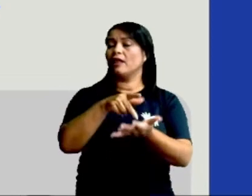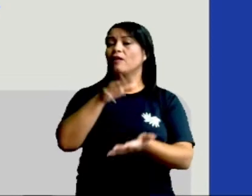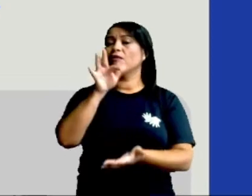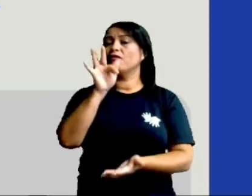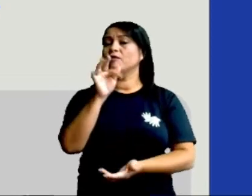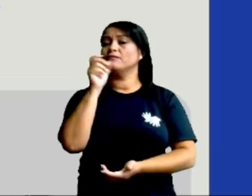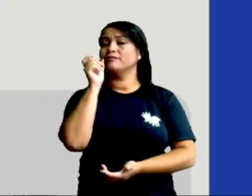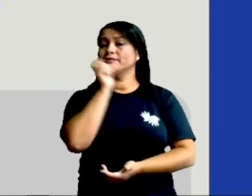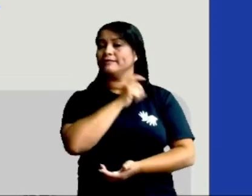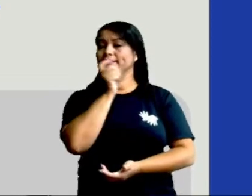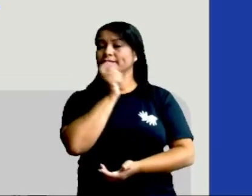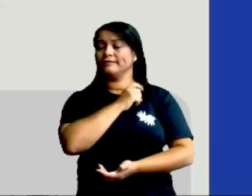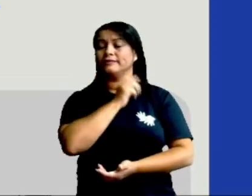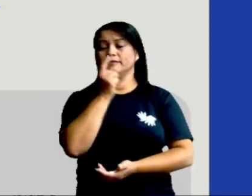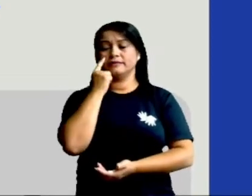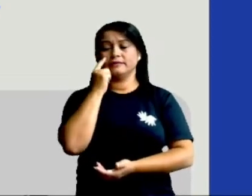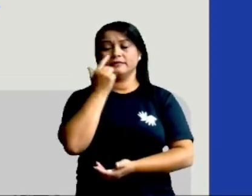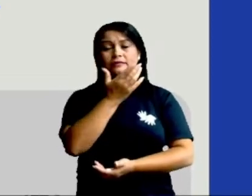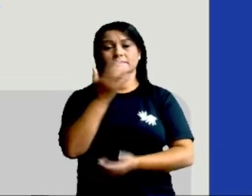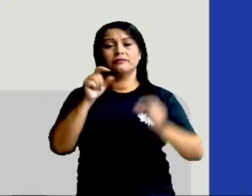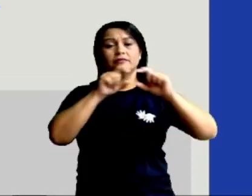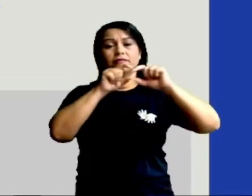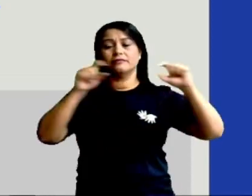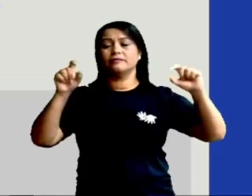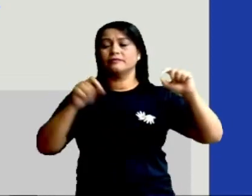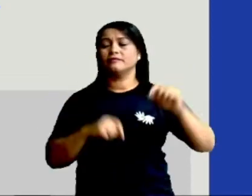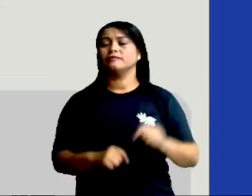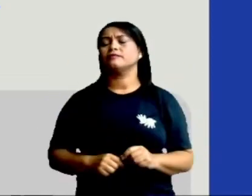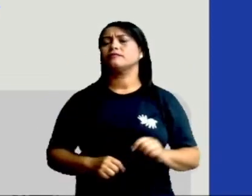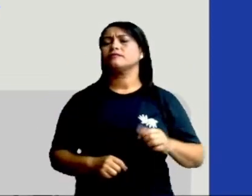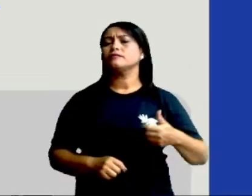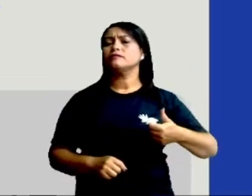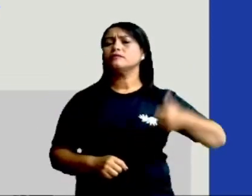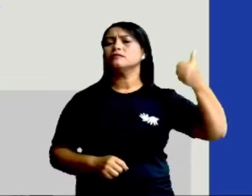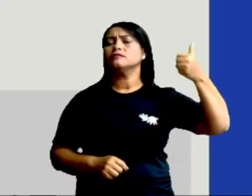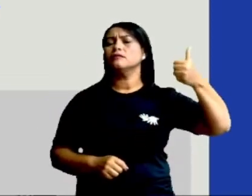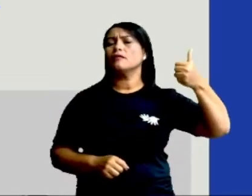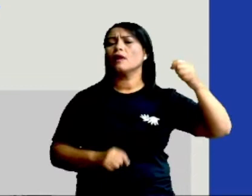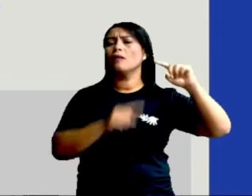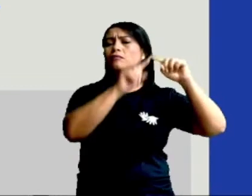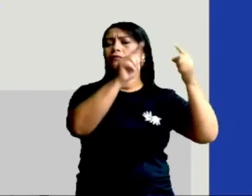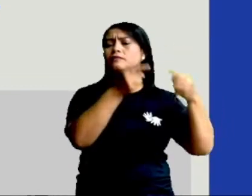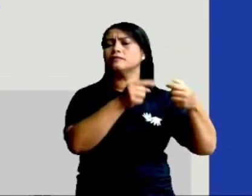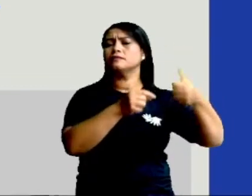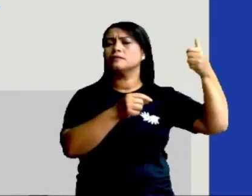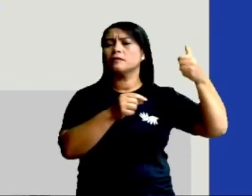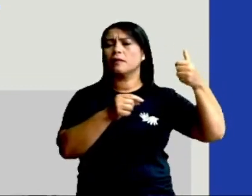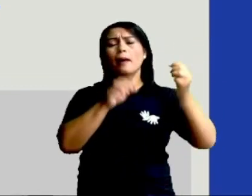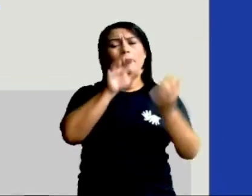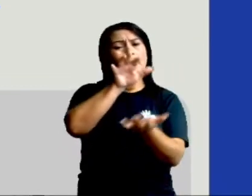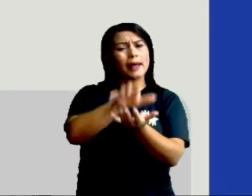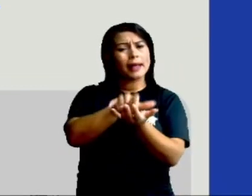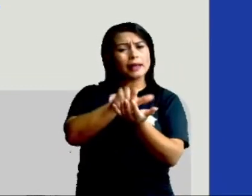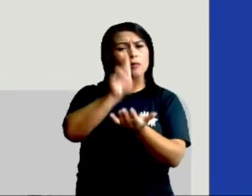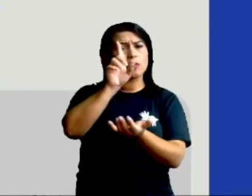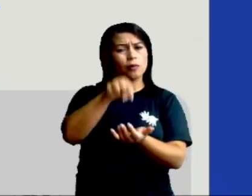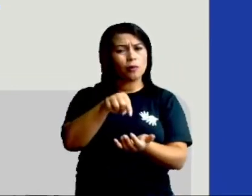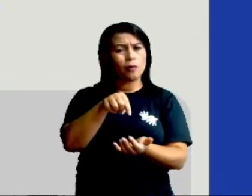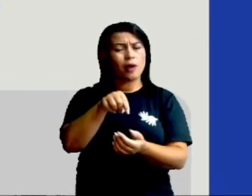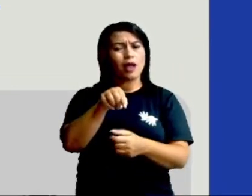Então vamos lá presta atenção nas frases no que eu tô lendo Pernambuco é um estado do nordeste